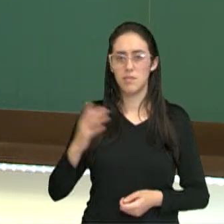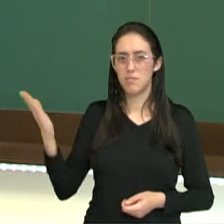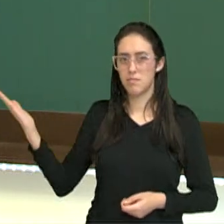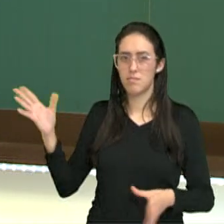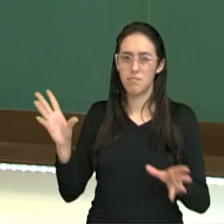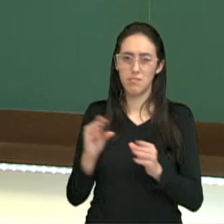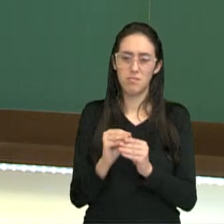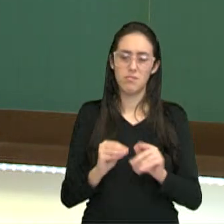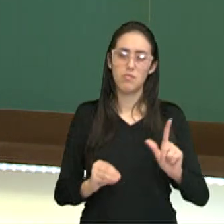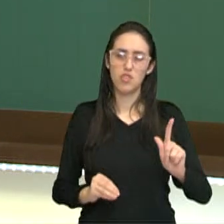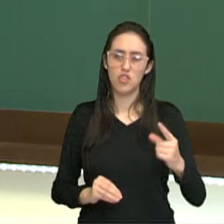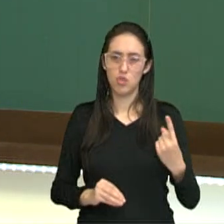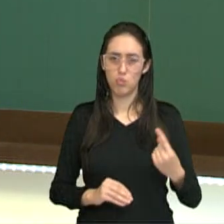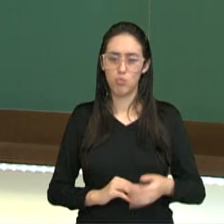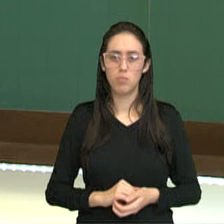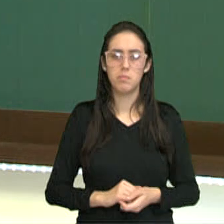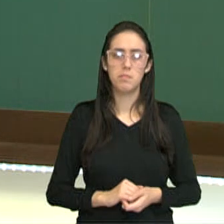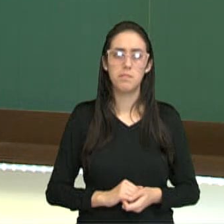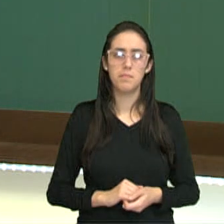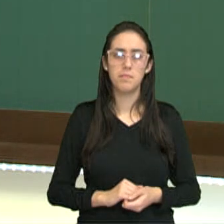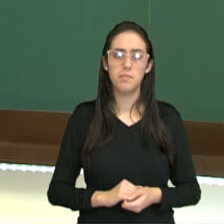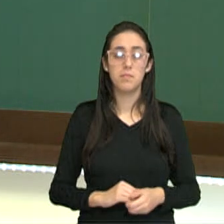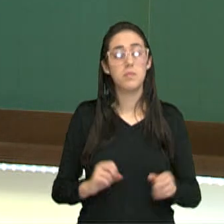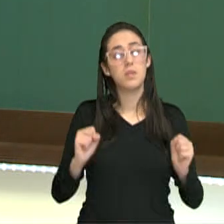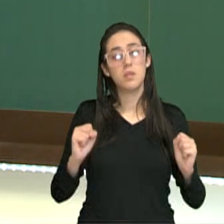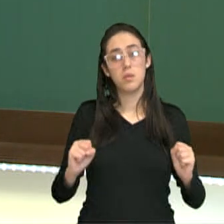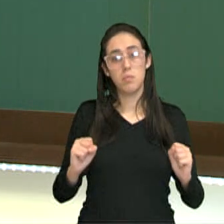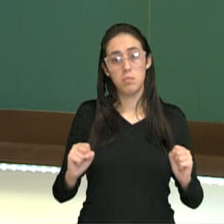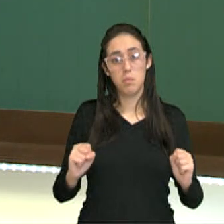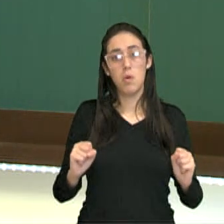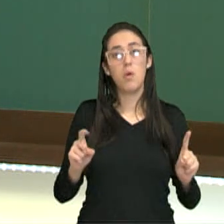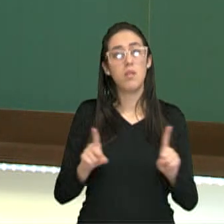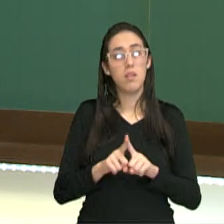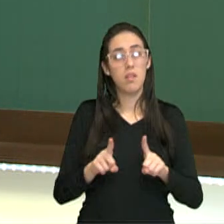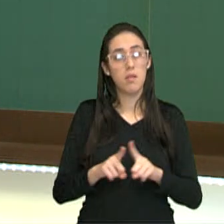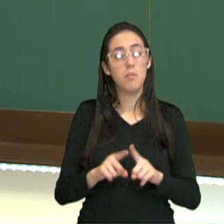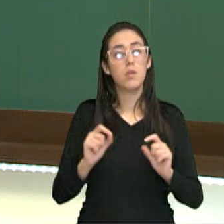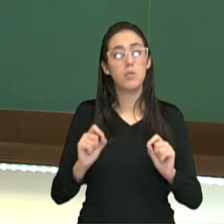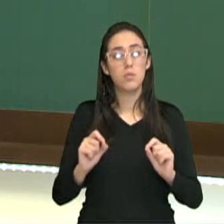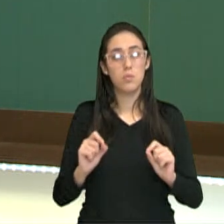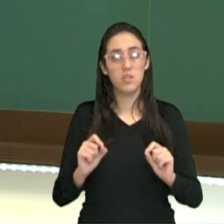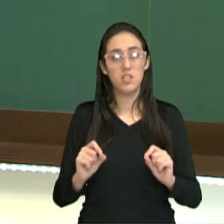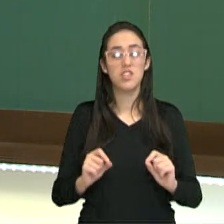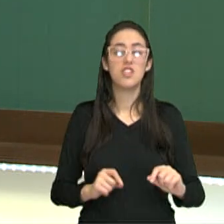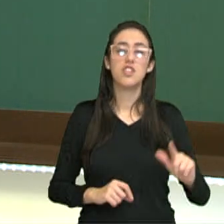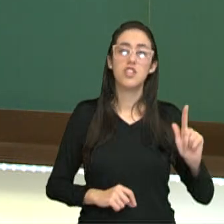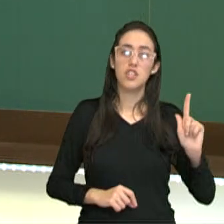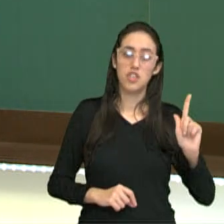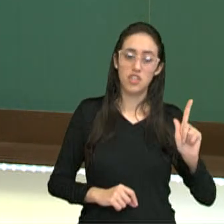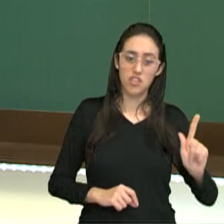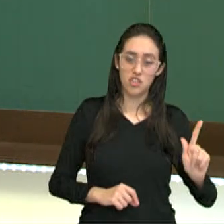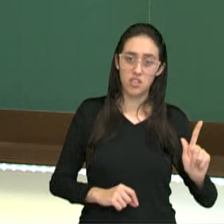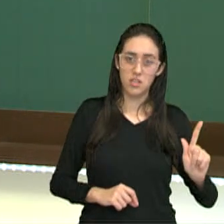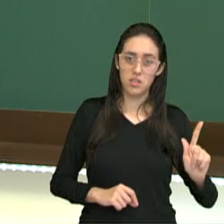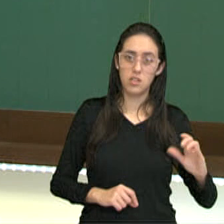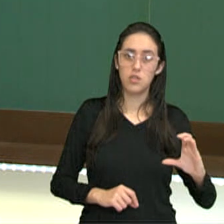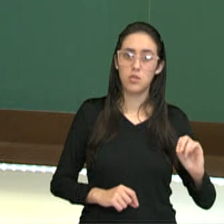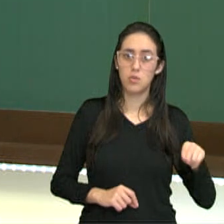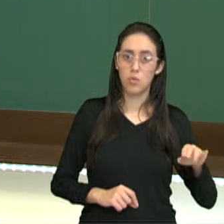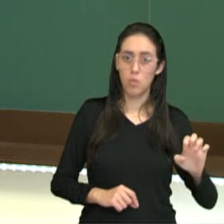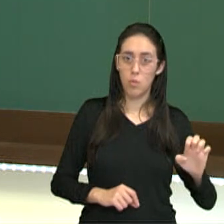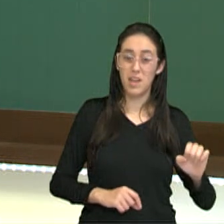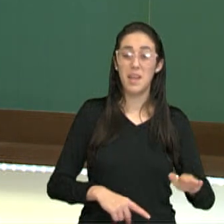por G1, tá? Que pode ser a diferença exatamente da geratriz do cone que